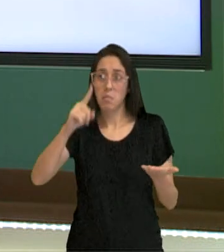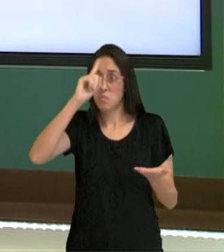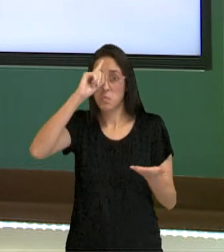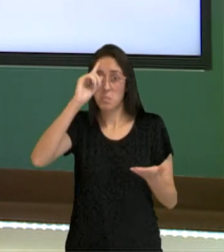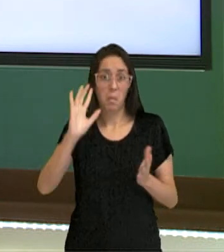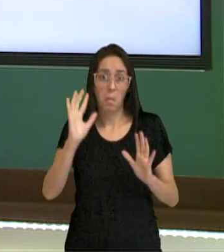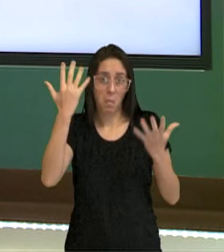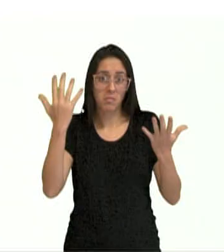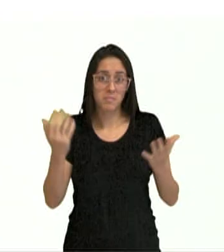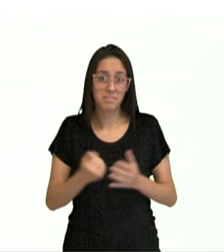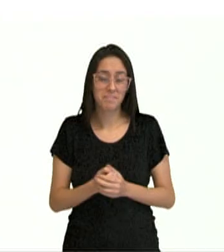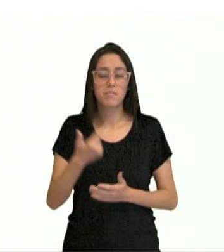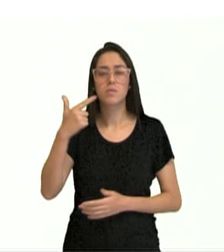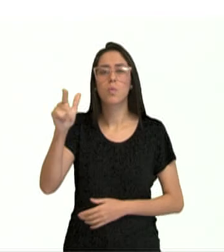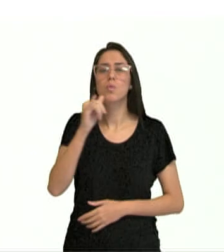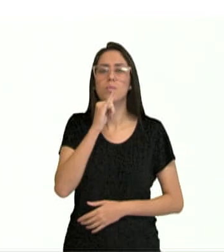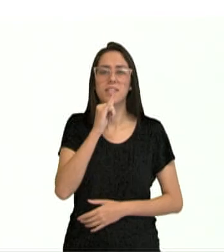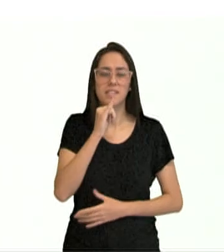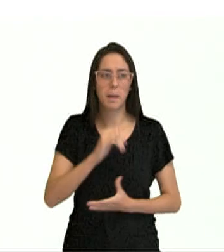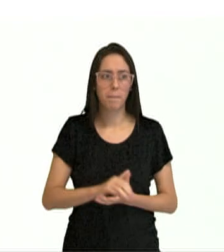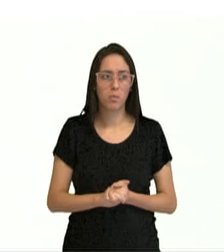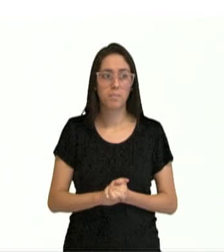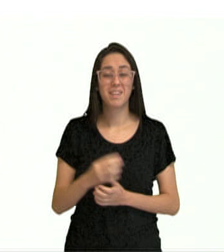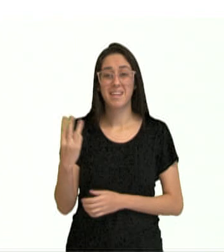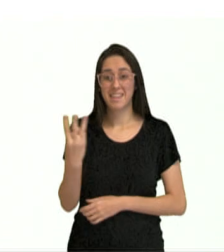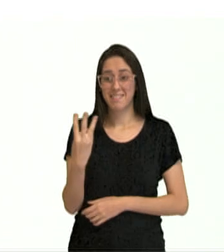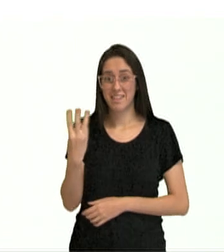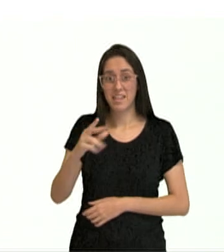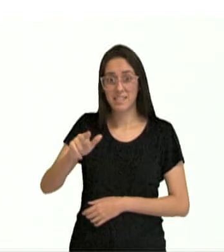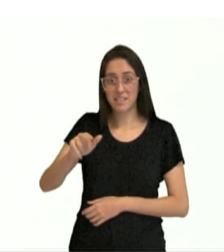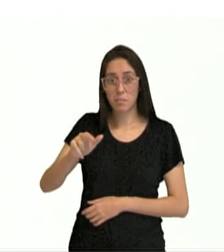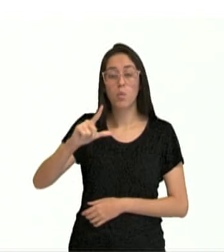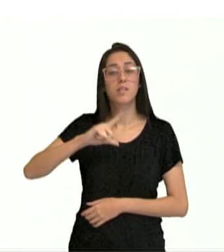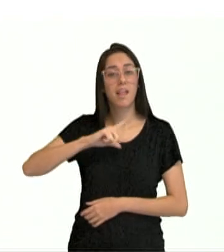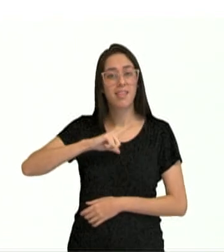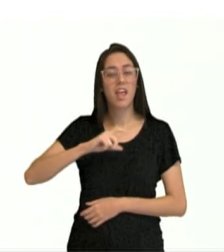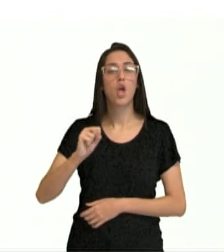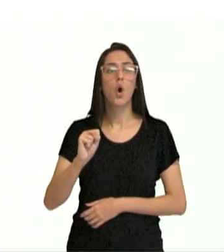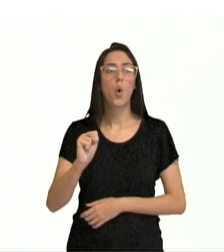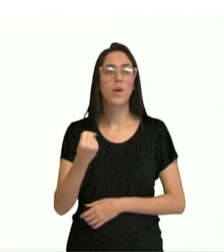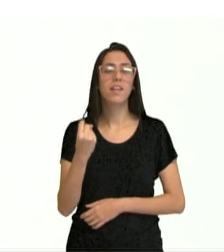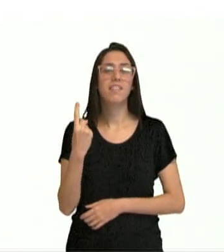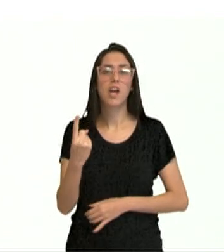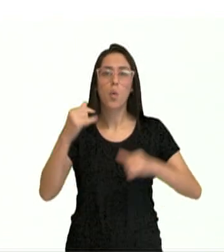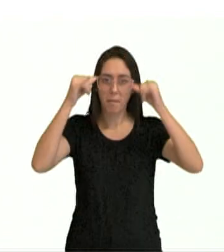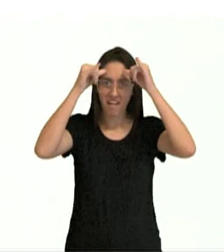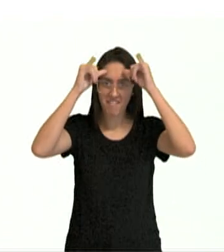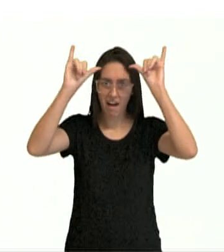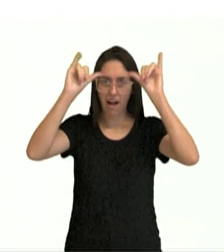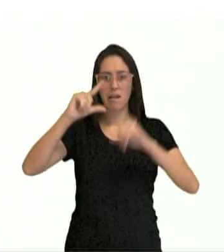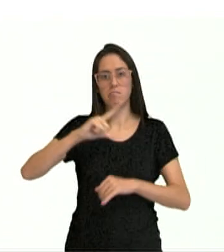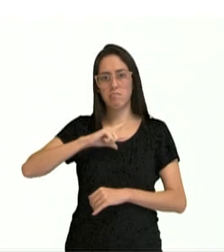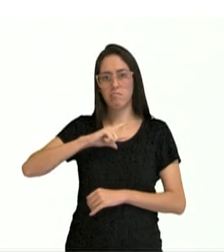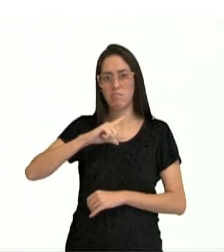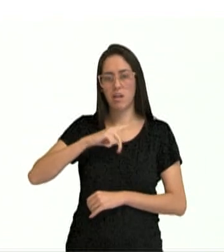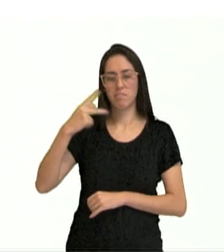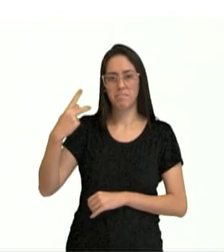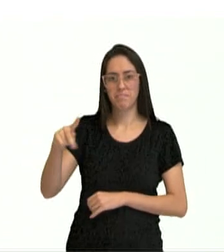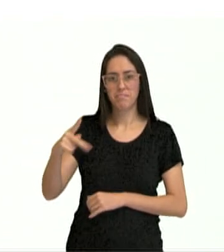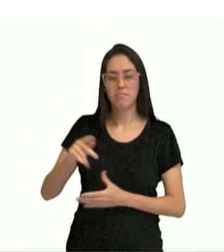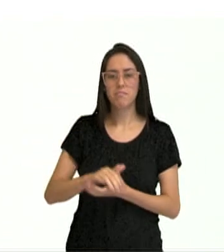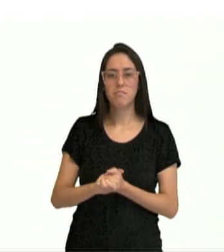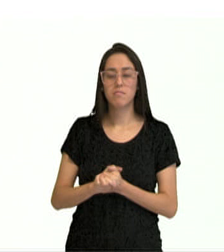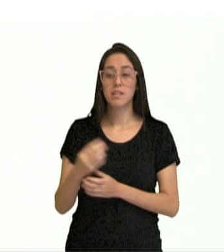Três irmãos herdaram 81 vacas, ok? Vaca. Os irmãos, o irmão